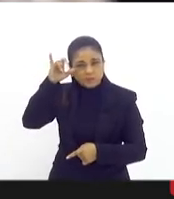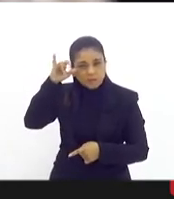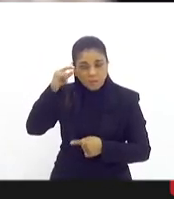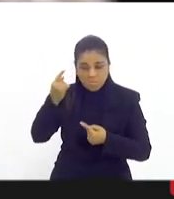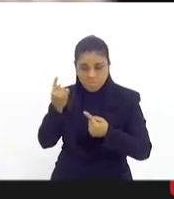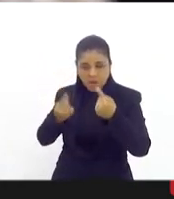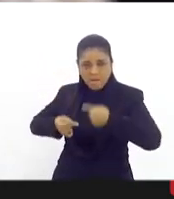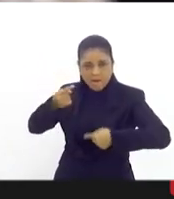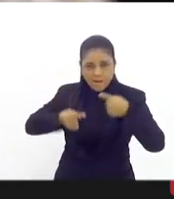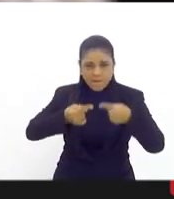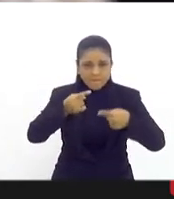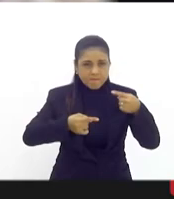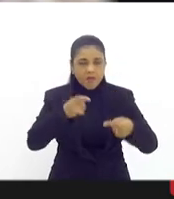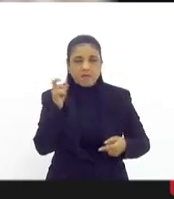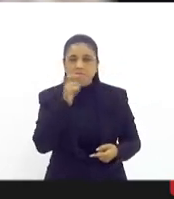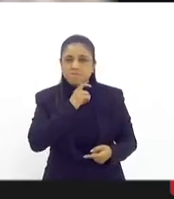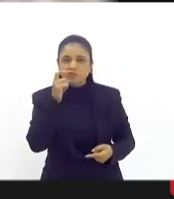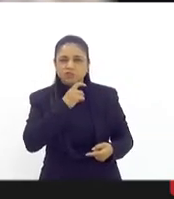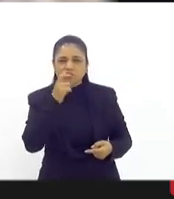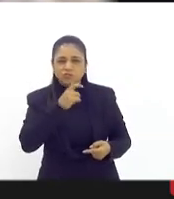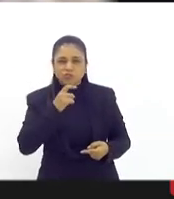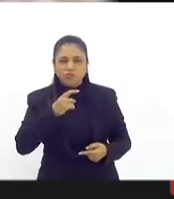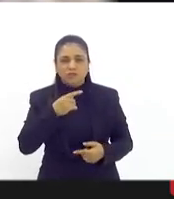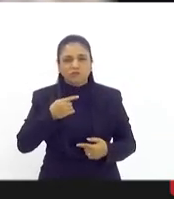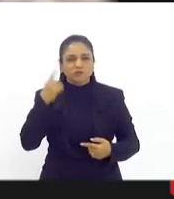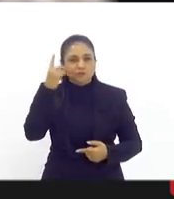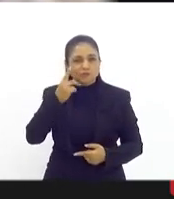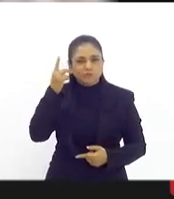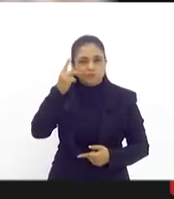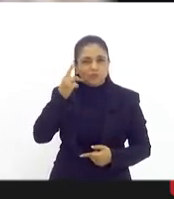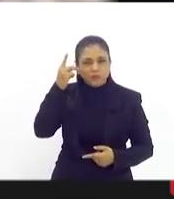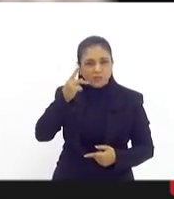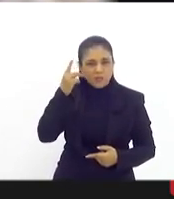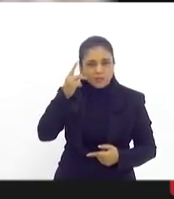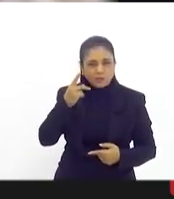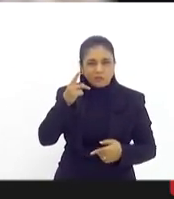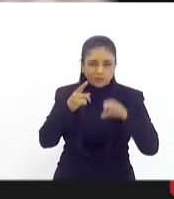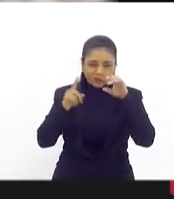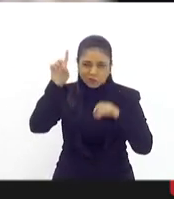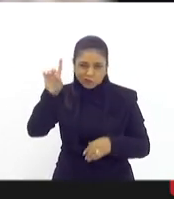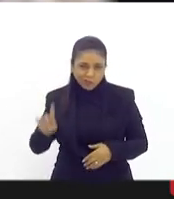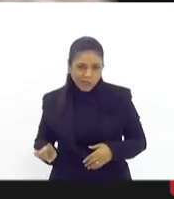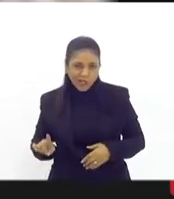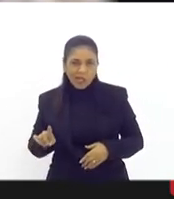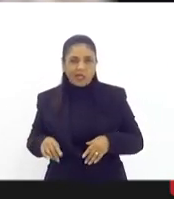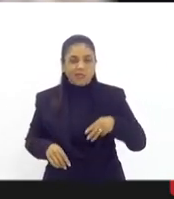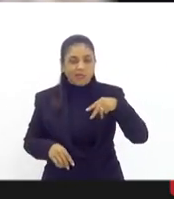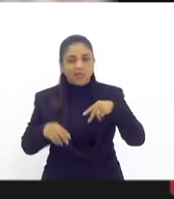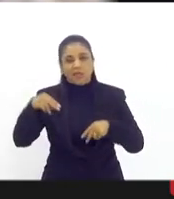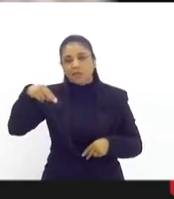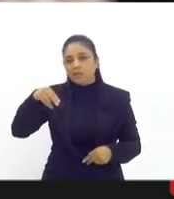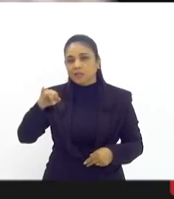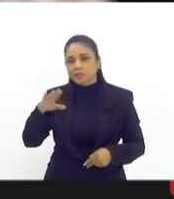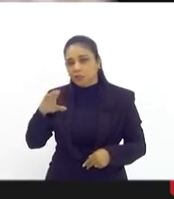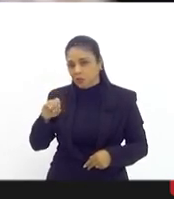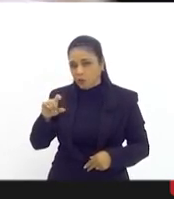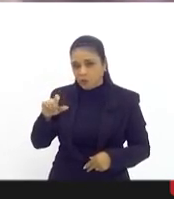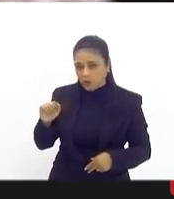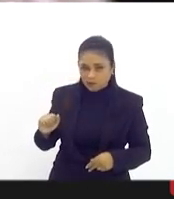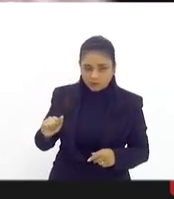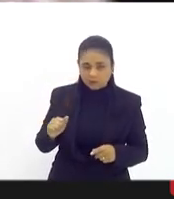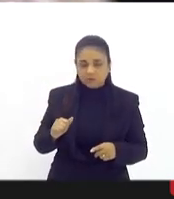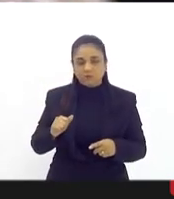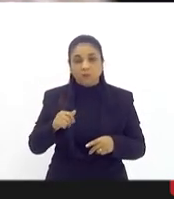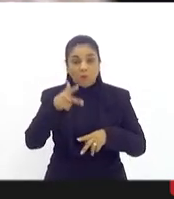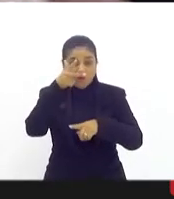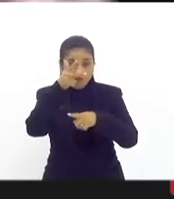mentiras que eram soltadas lá pelos políticos da extrema-direita, Zambelli, Nicolas e não sei o quê. E os vídeos foram uma